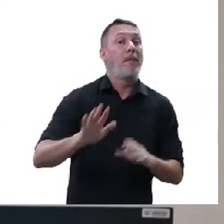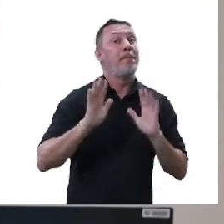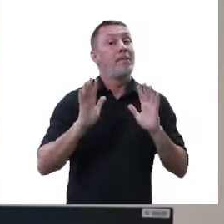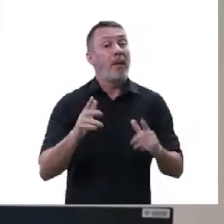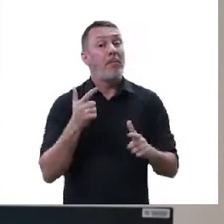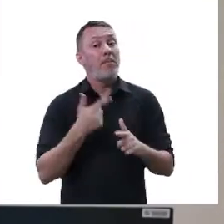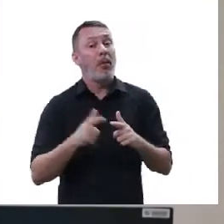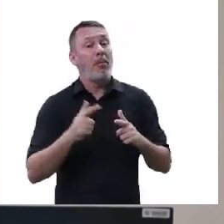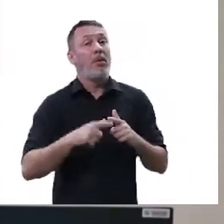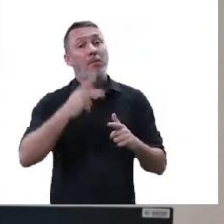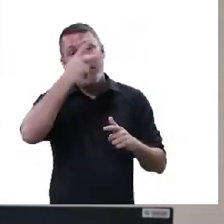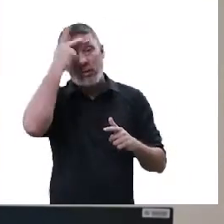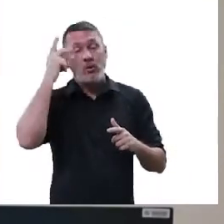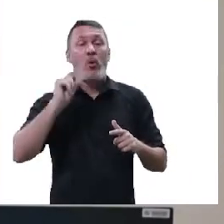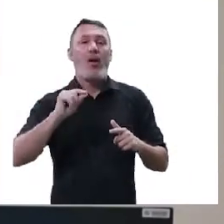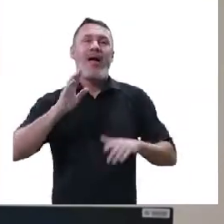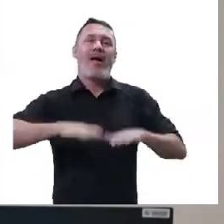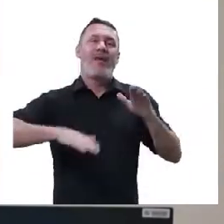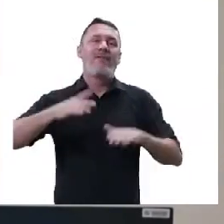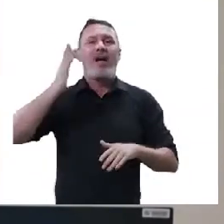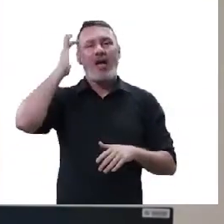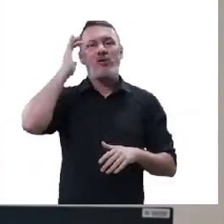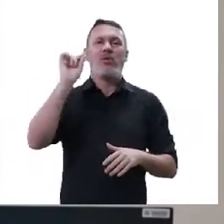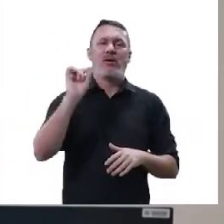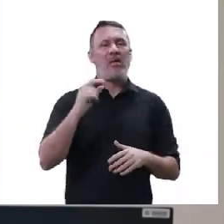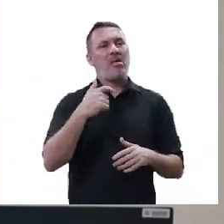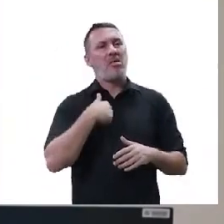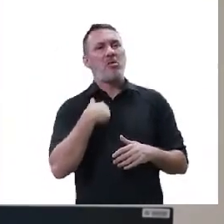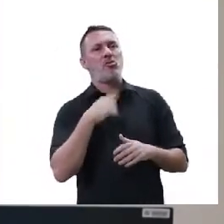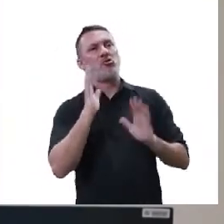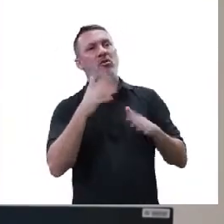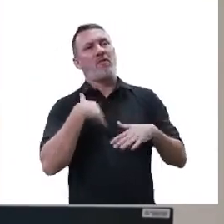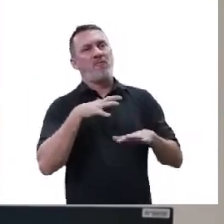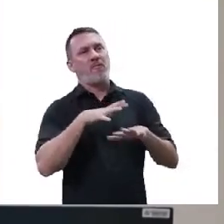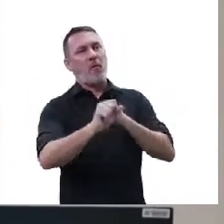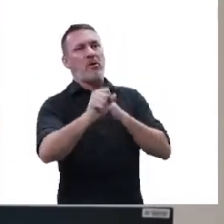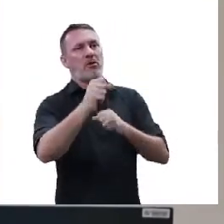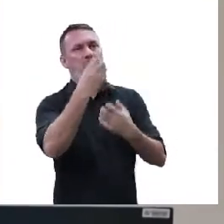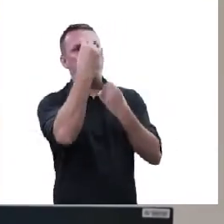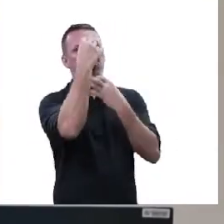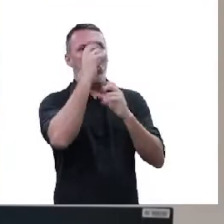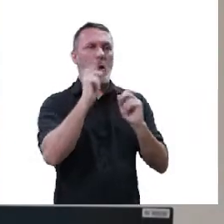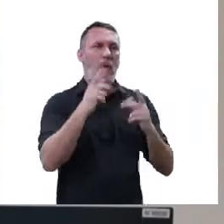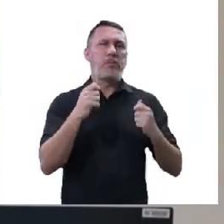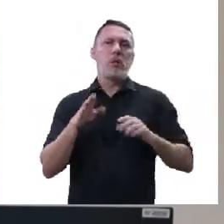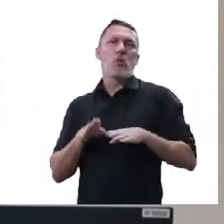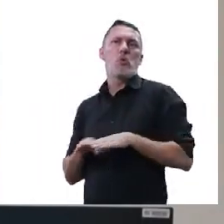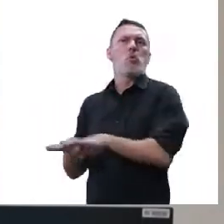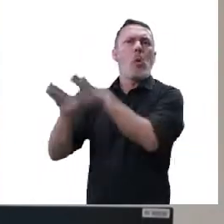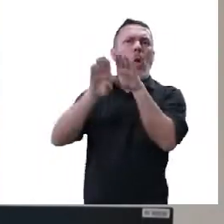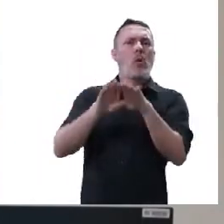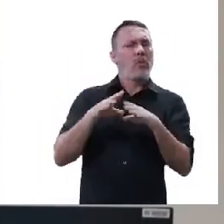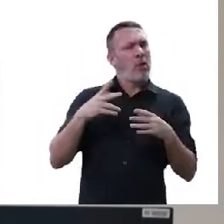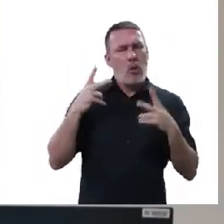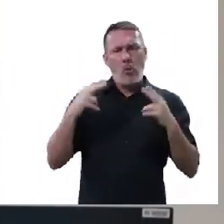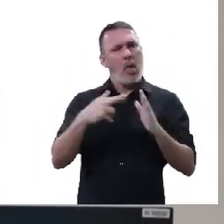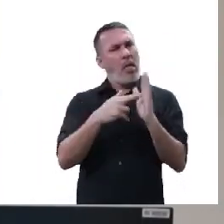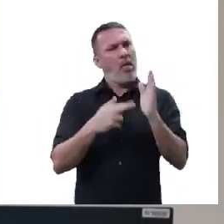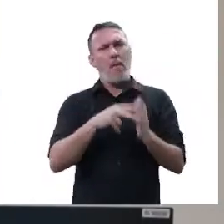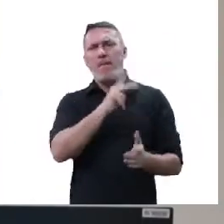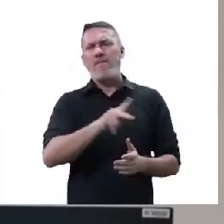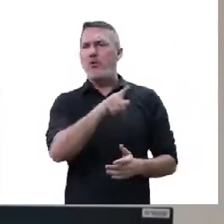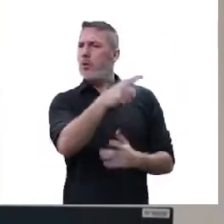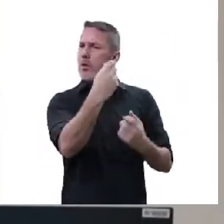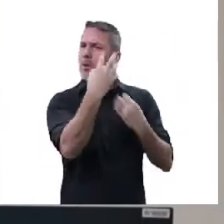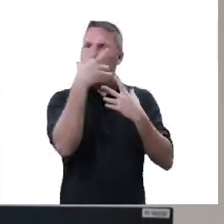pessoas, às vezes, elas acabam confundindo. Pensam que você sabe, eu aprendi na escola, todo mundo precisa seguir aquela regra